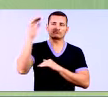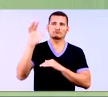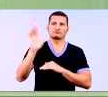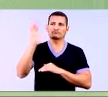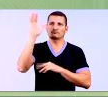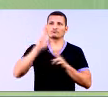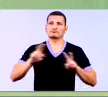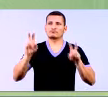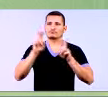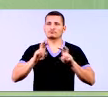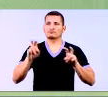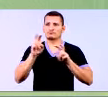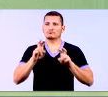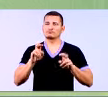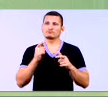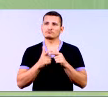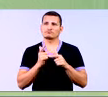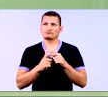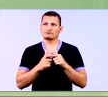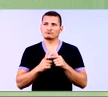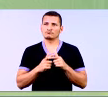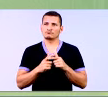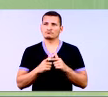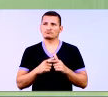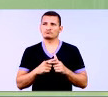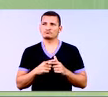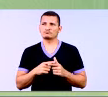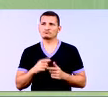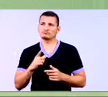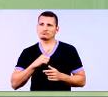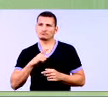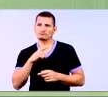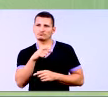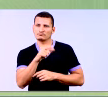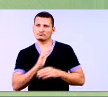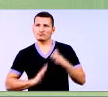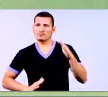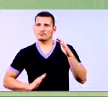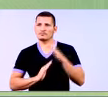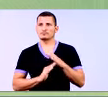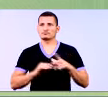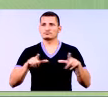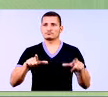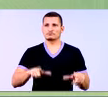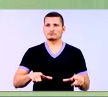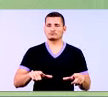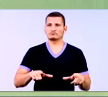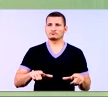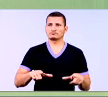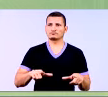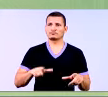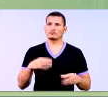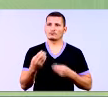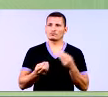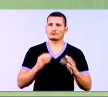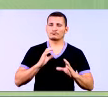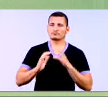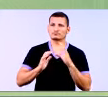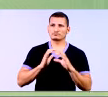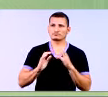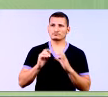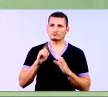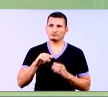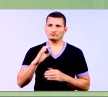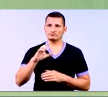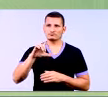muita energia, por quê? Porque eu tenho ali uma limitação na placa-mãe. E como é que se comunica? É esse